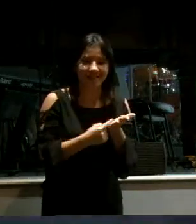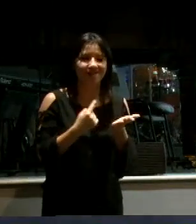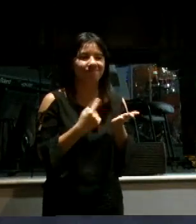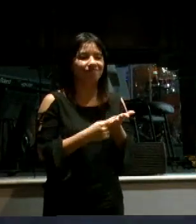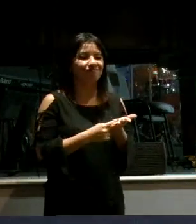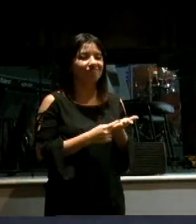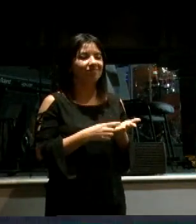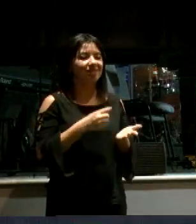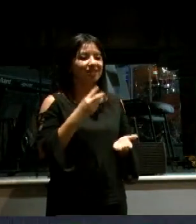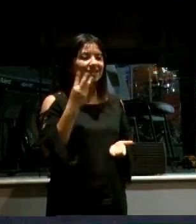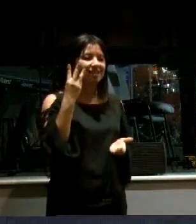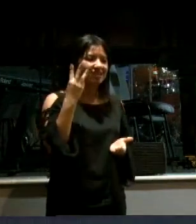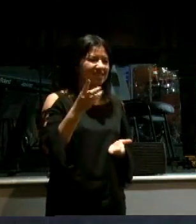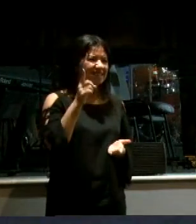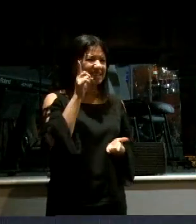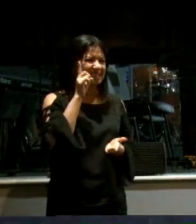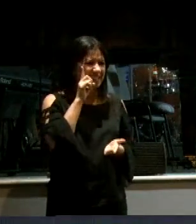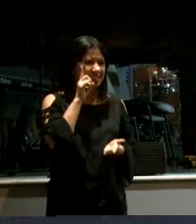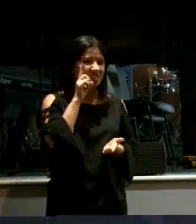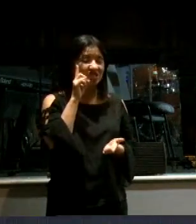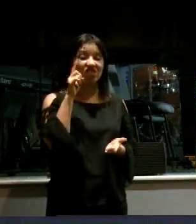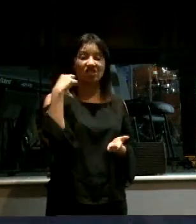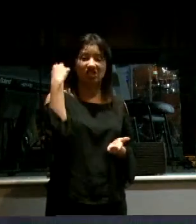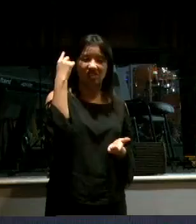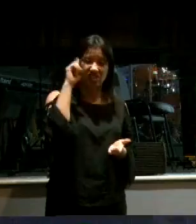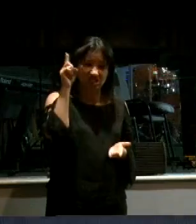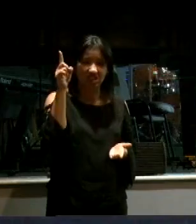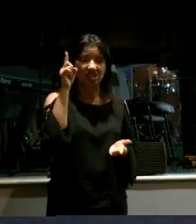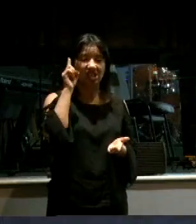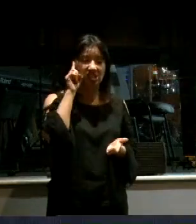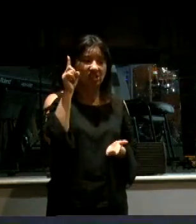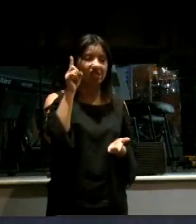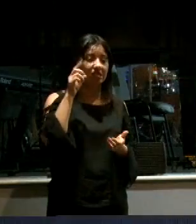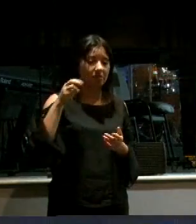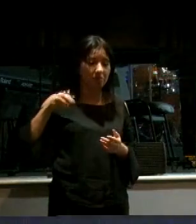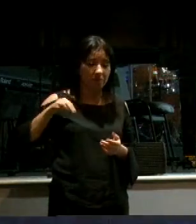3 dias e meio você só vendo areia e duna.